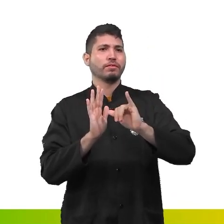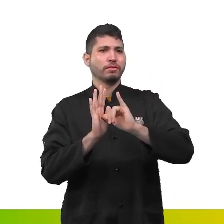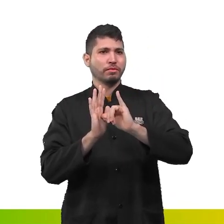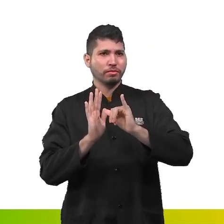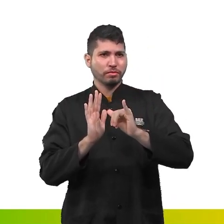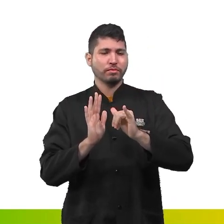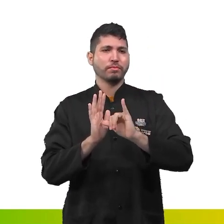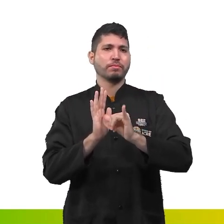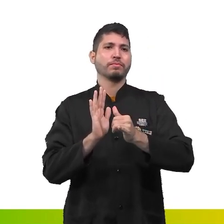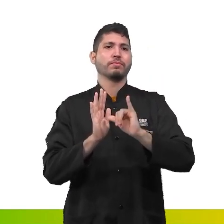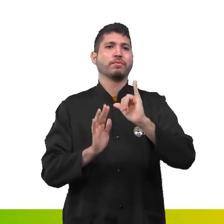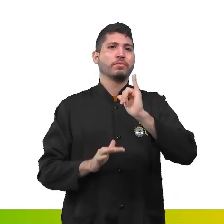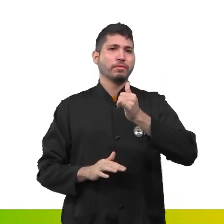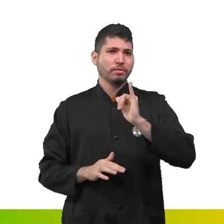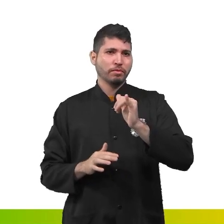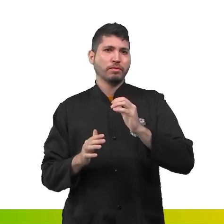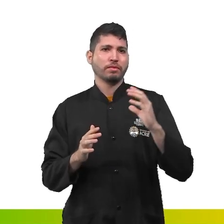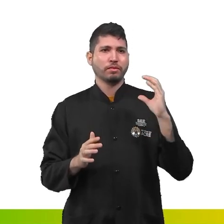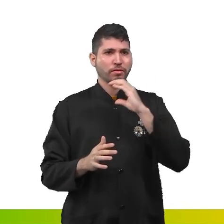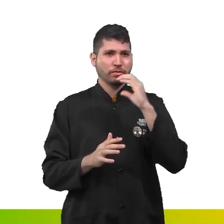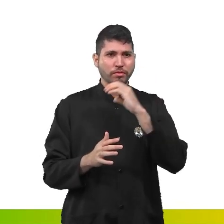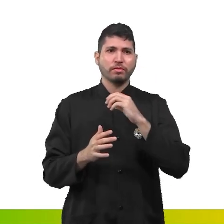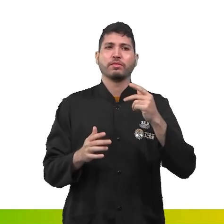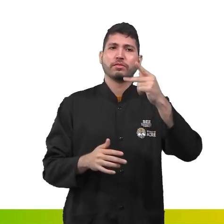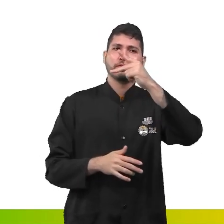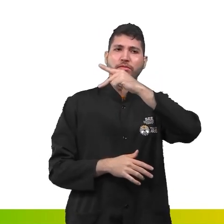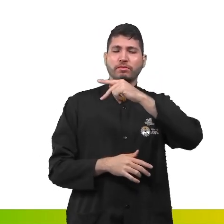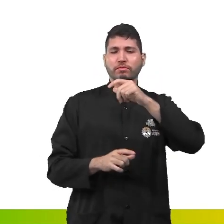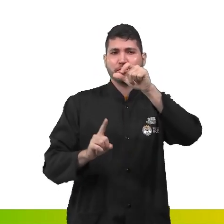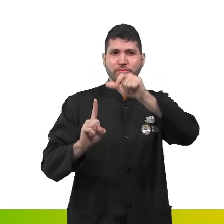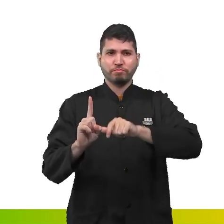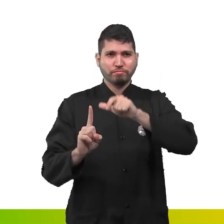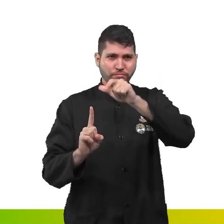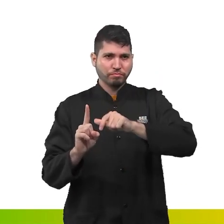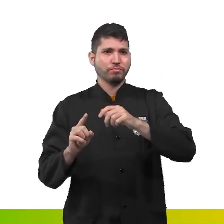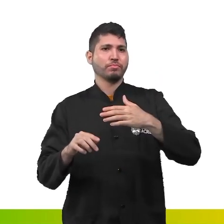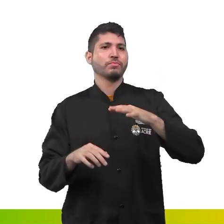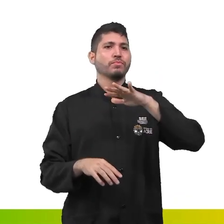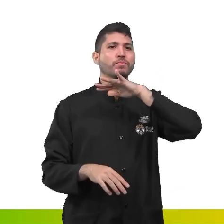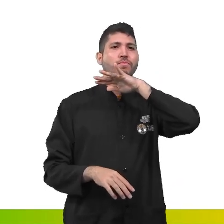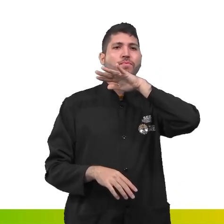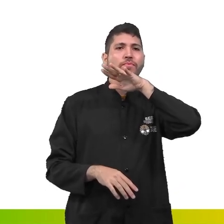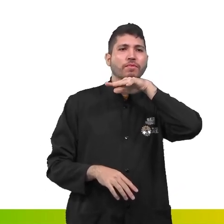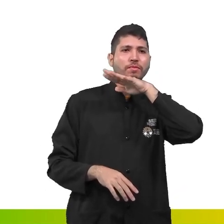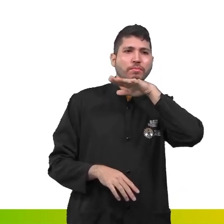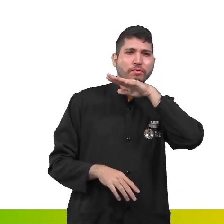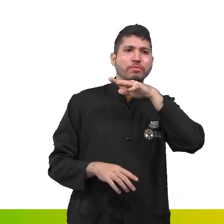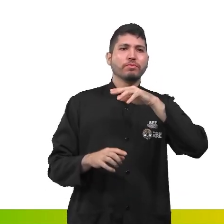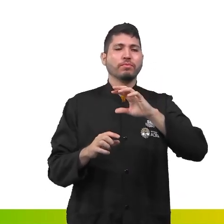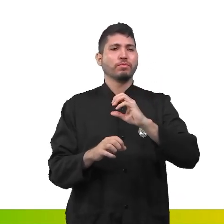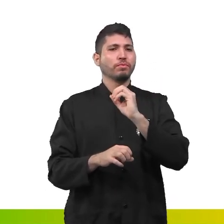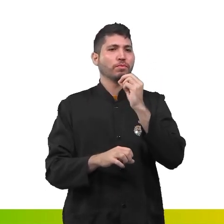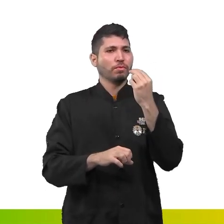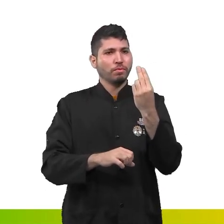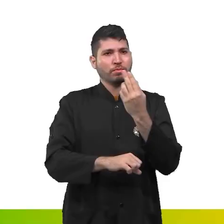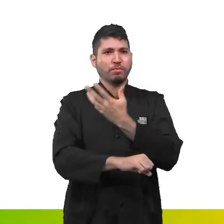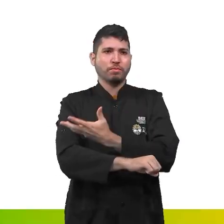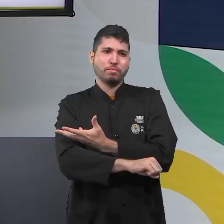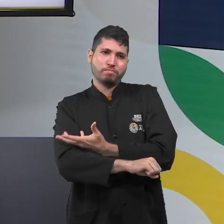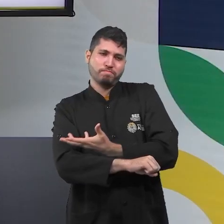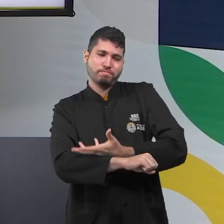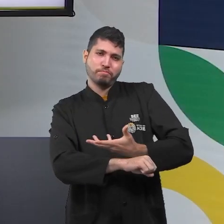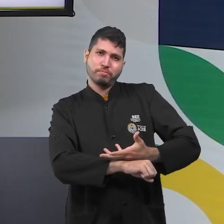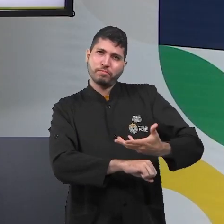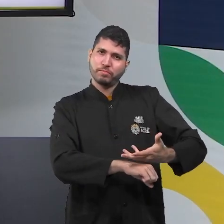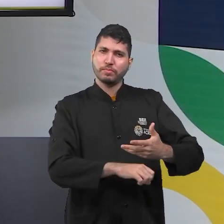os personagens são animais ou plantas que falam, pensam, sentem e relacionam como personas. Então, galera, a fábula,